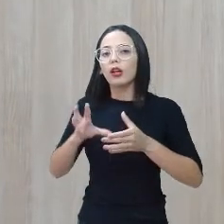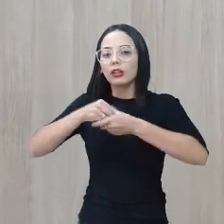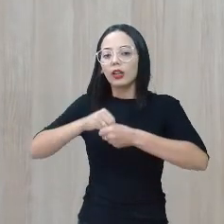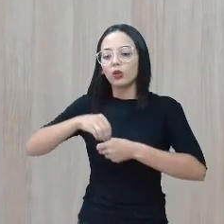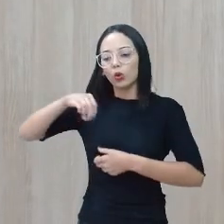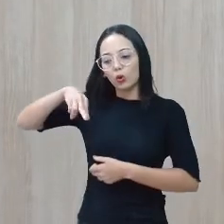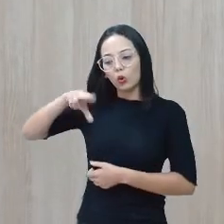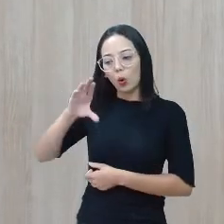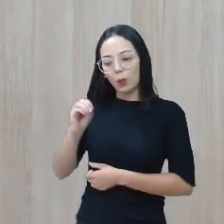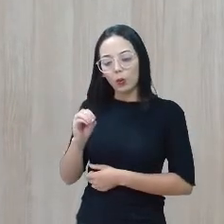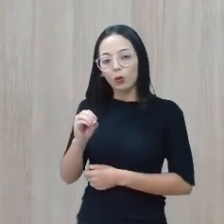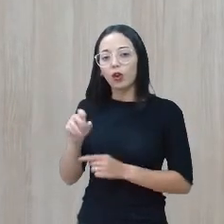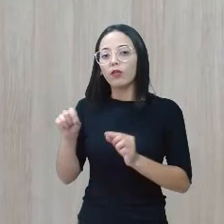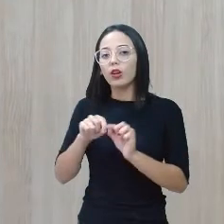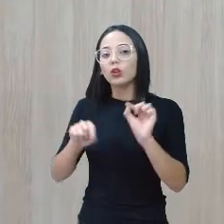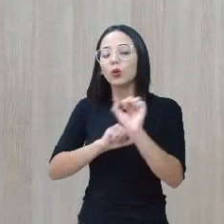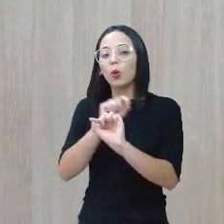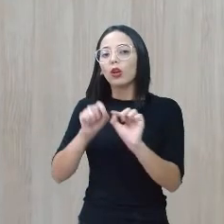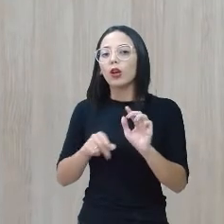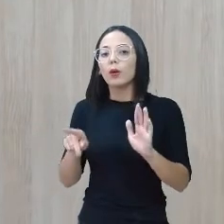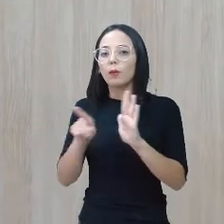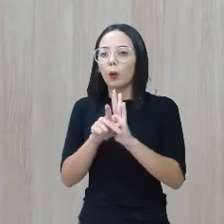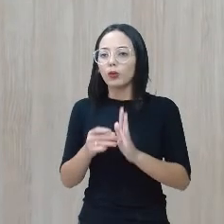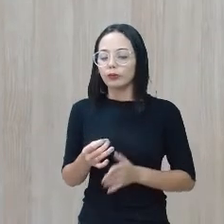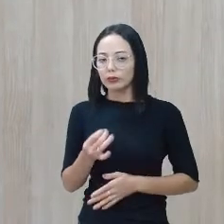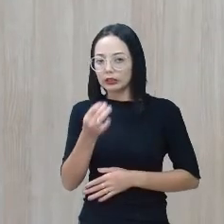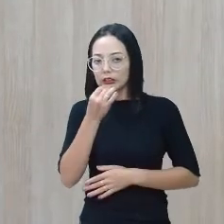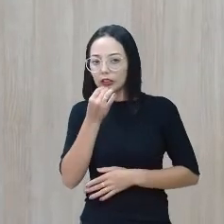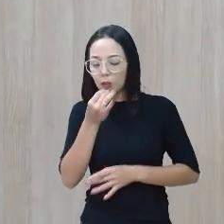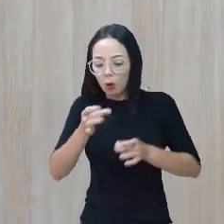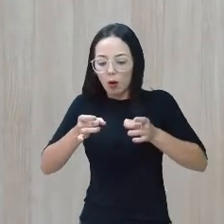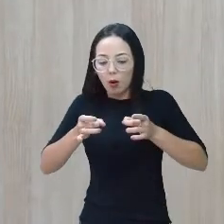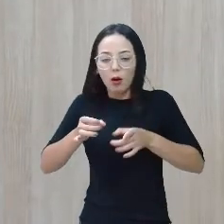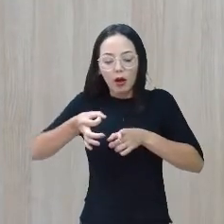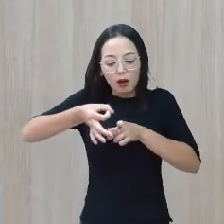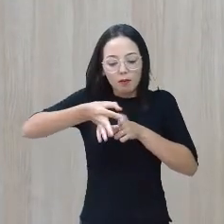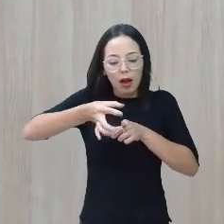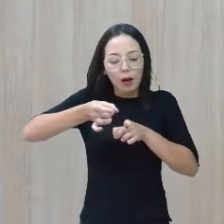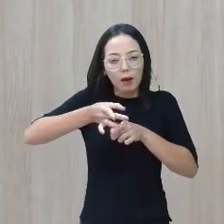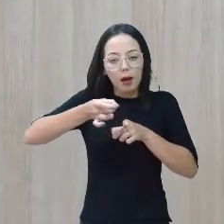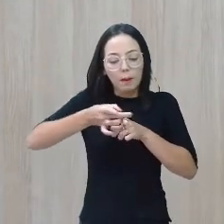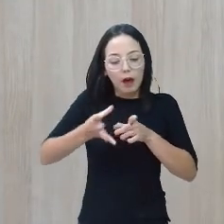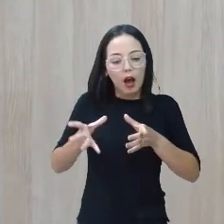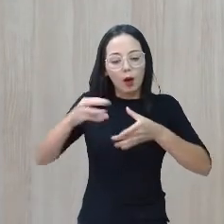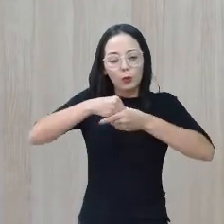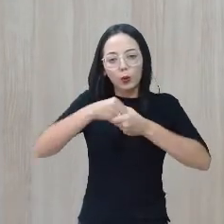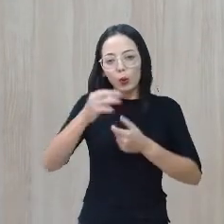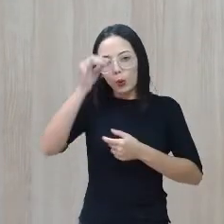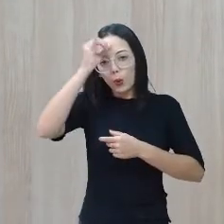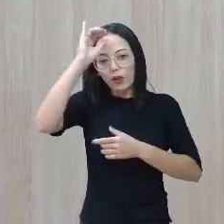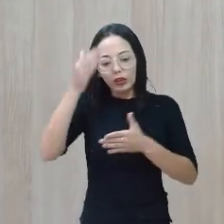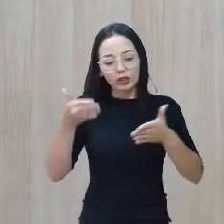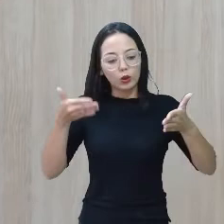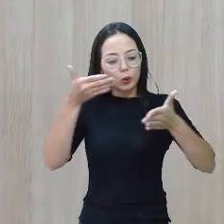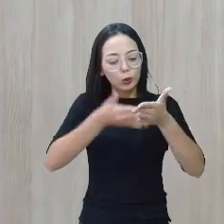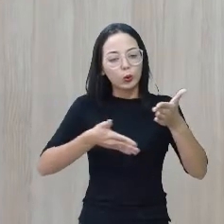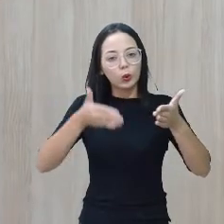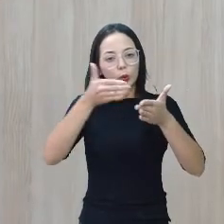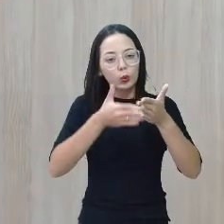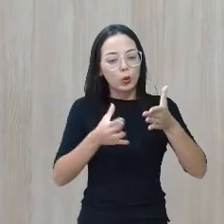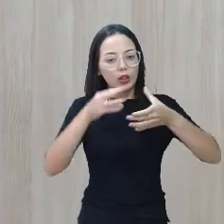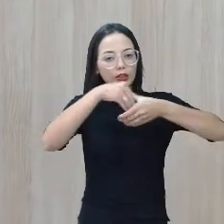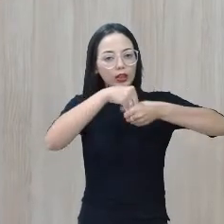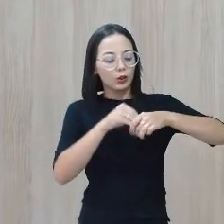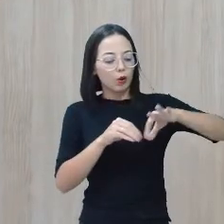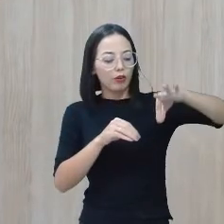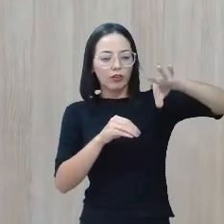cervical. E isso faz com que os espermatozoides, eles não cheguem, né? E impede que eles cheguem até o óvulo.